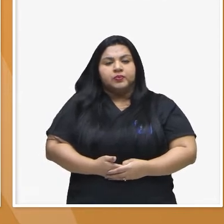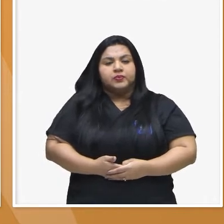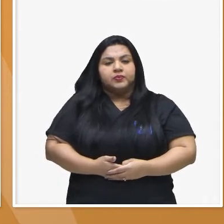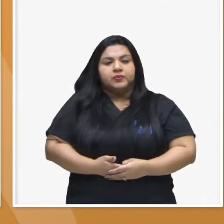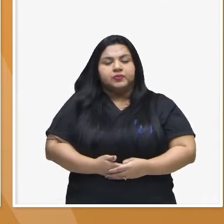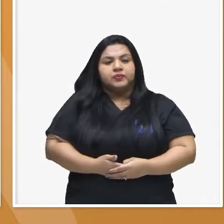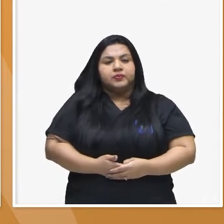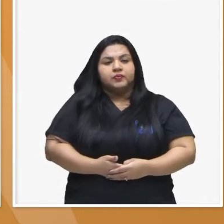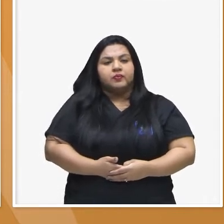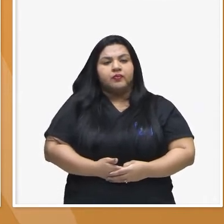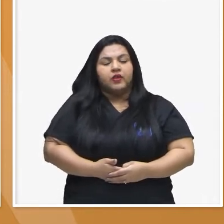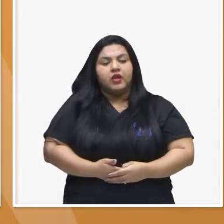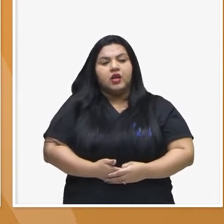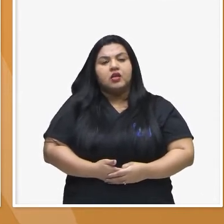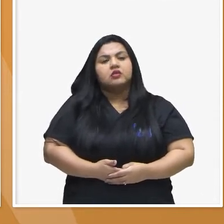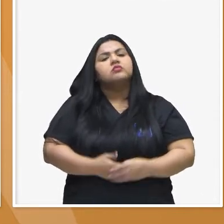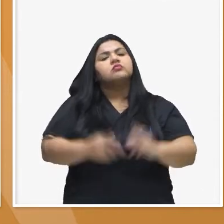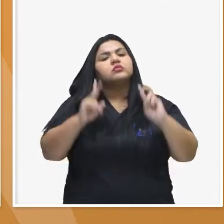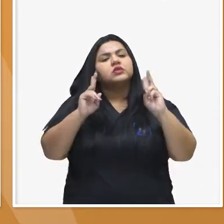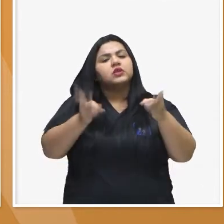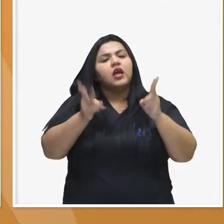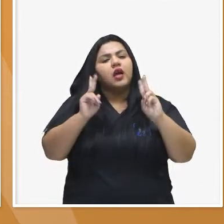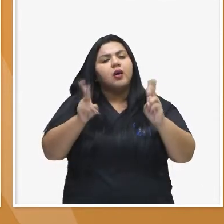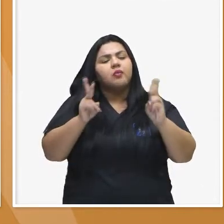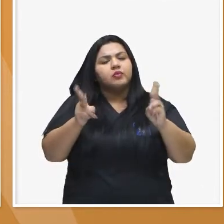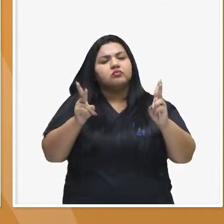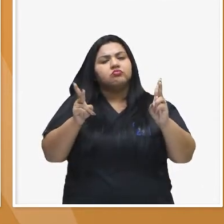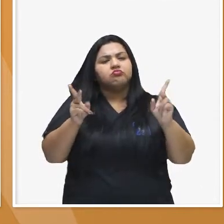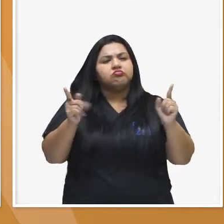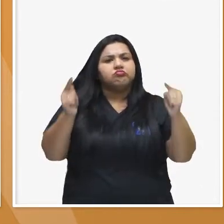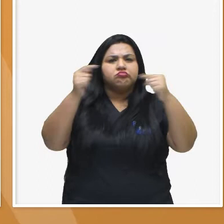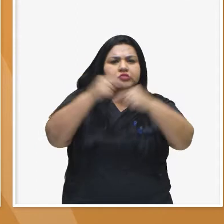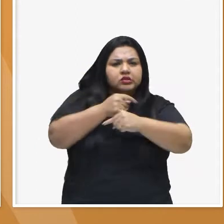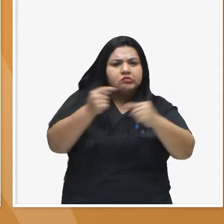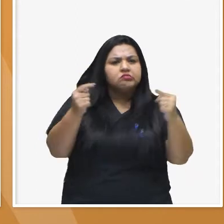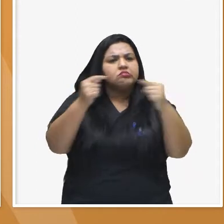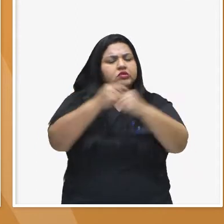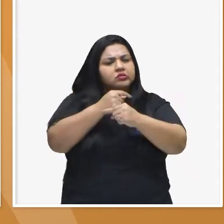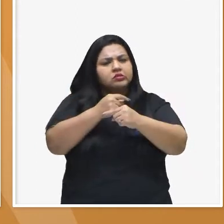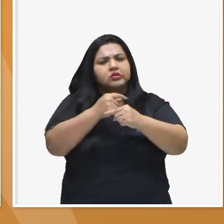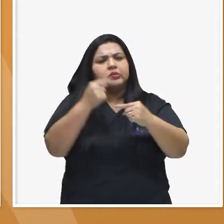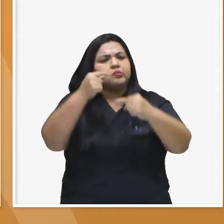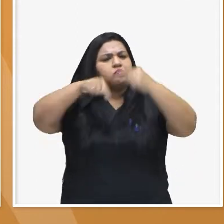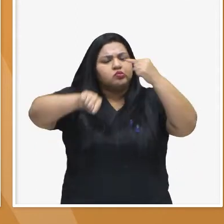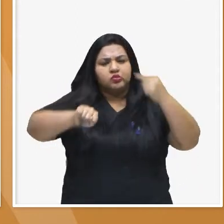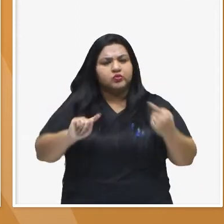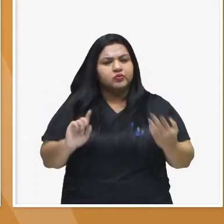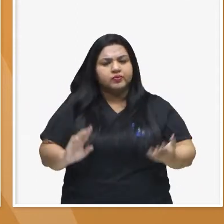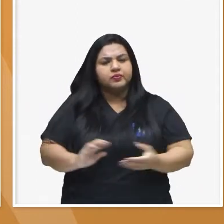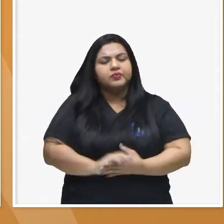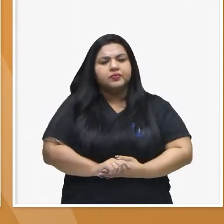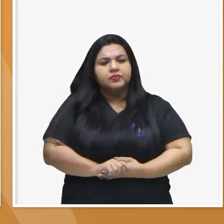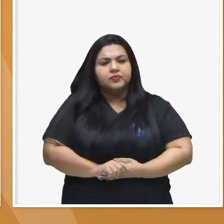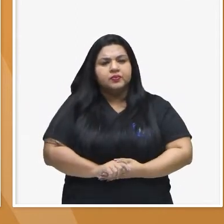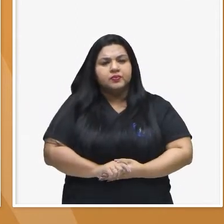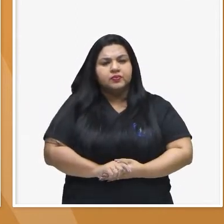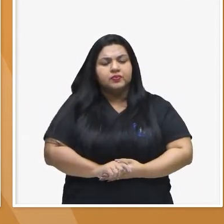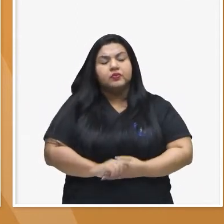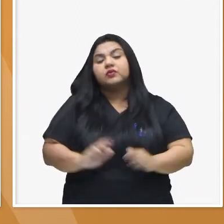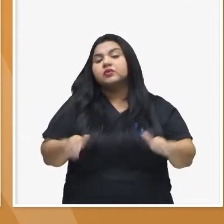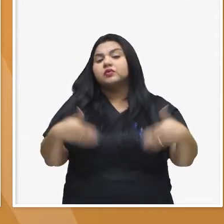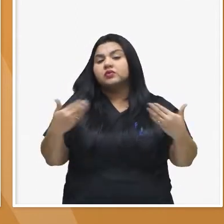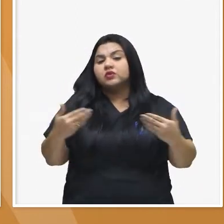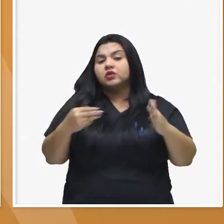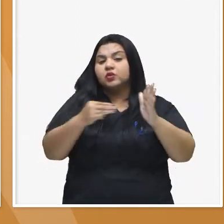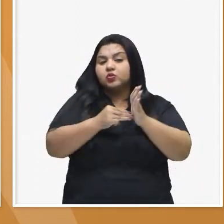que vive em quê? Em constante contradição. Em constante contradição. Então, pessoal, o